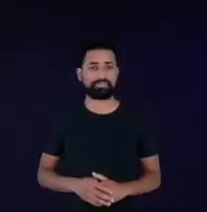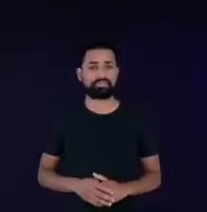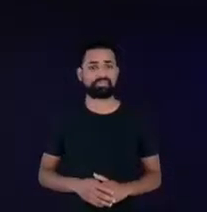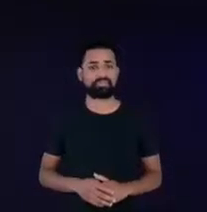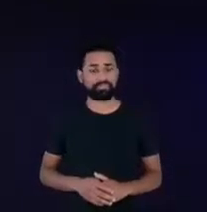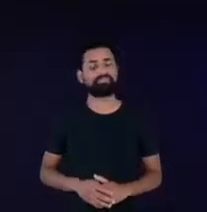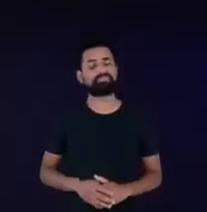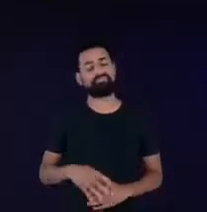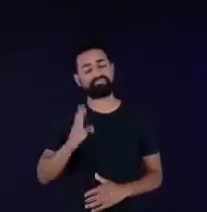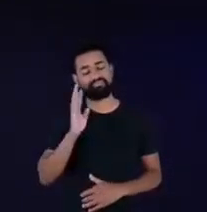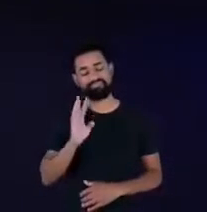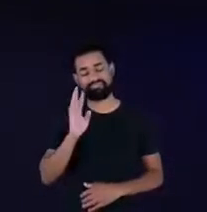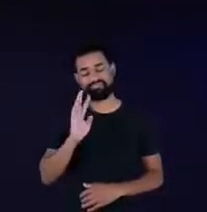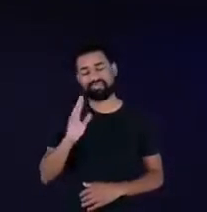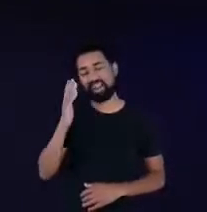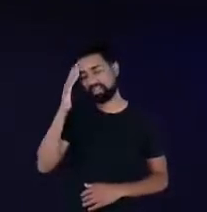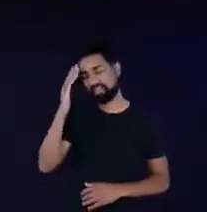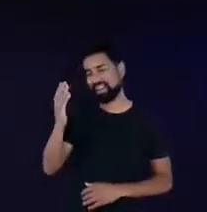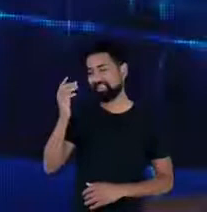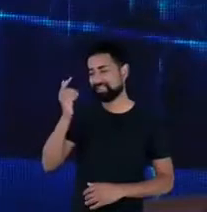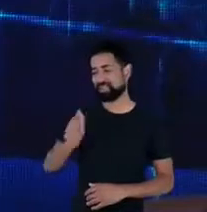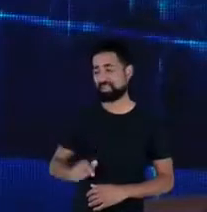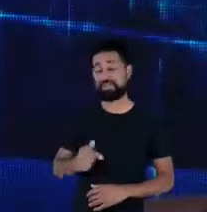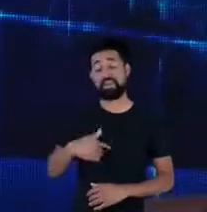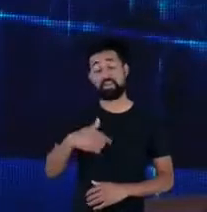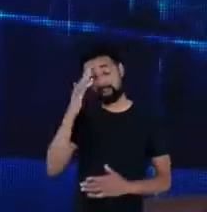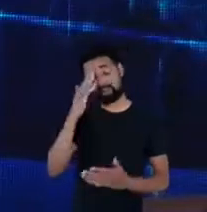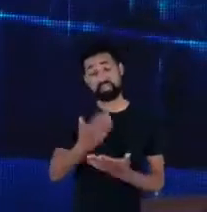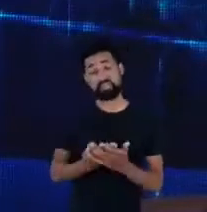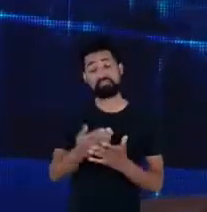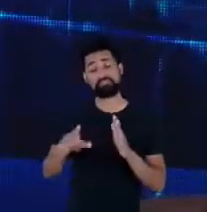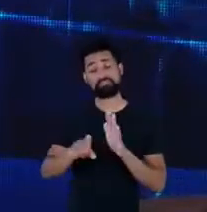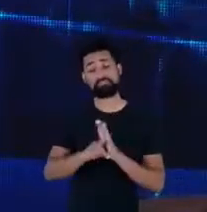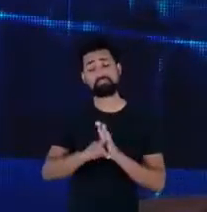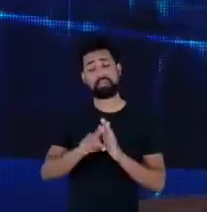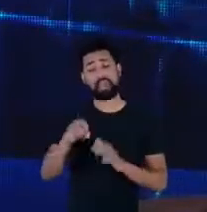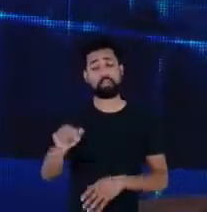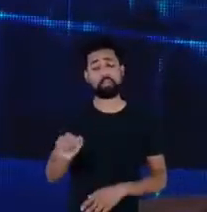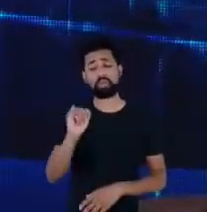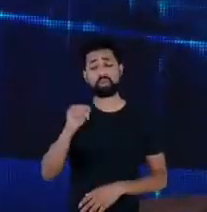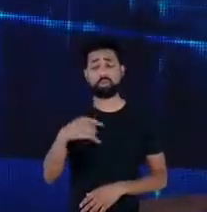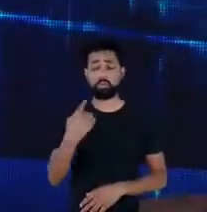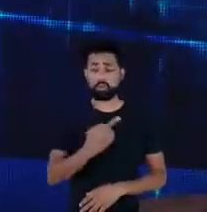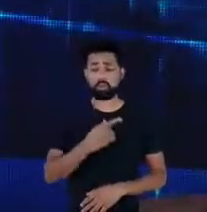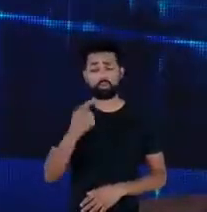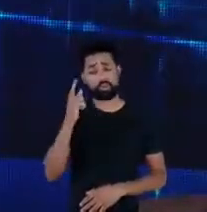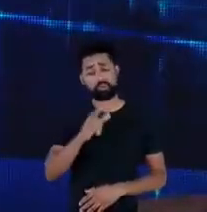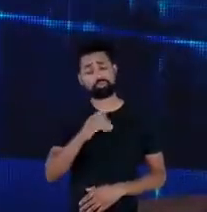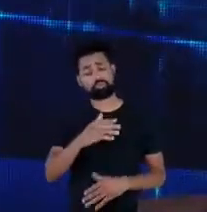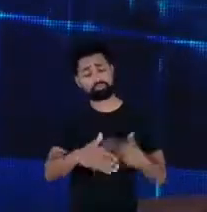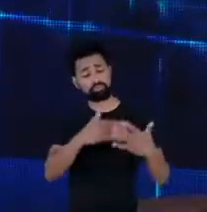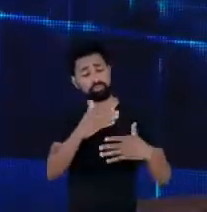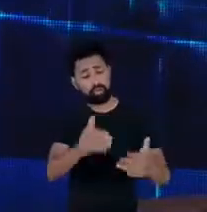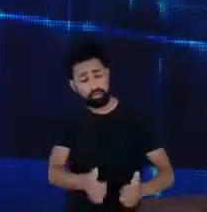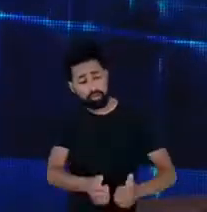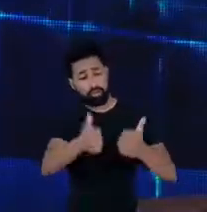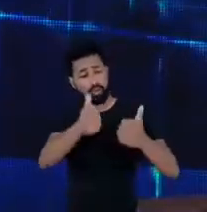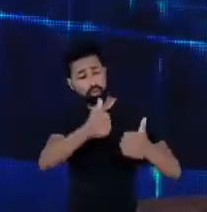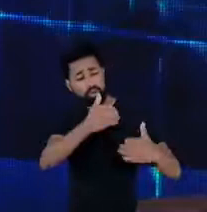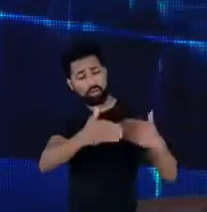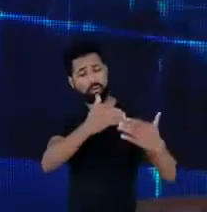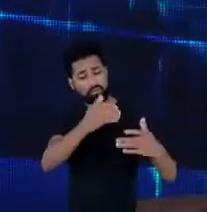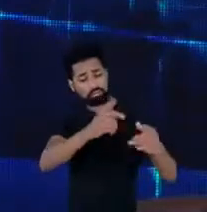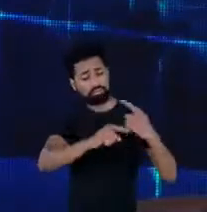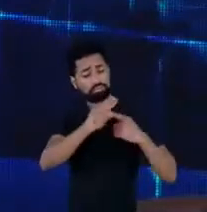Legal, Elbia, obrigado mais uma vez. Acho que essa regulamentação ela é importante mesmo para a gente seguir modernizando e evoluindo no nosso